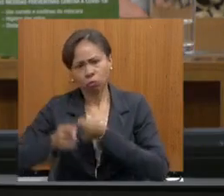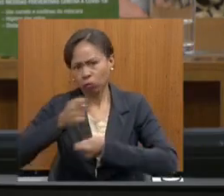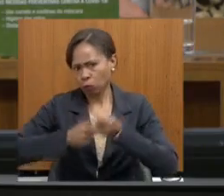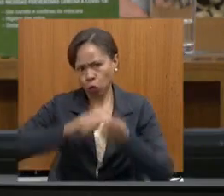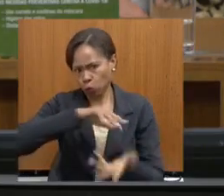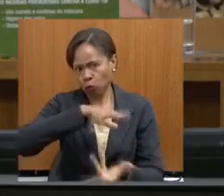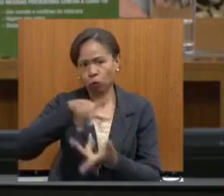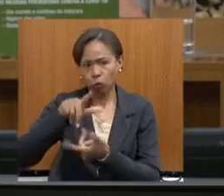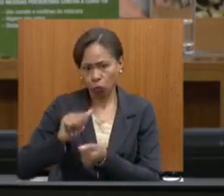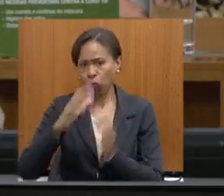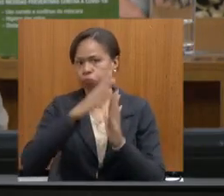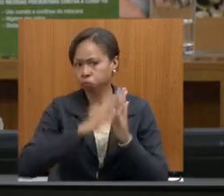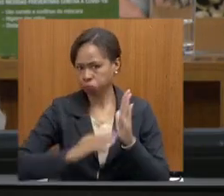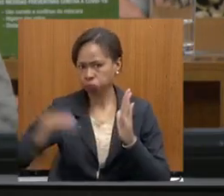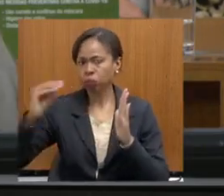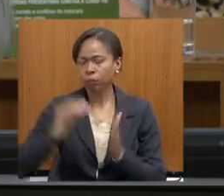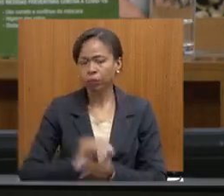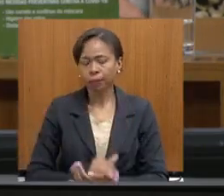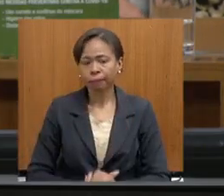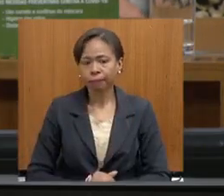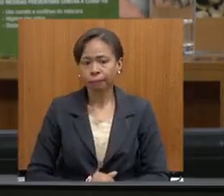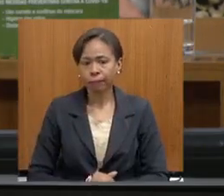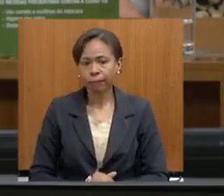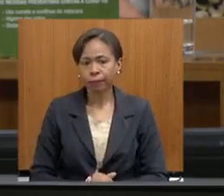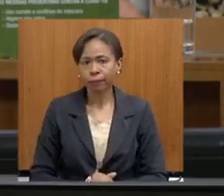pode passar por favor